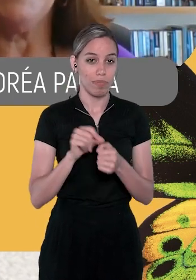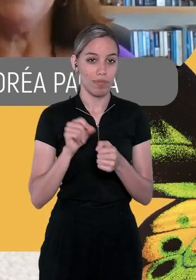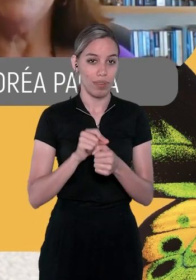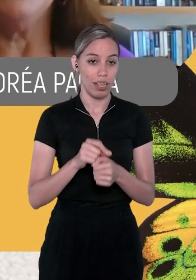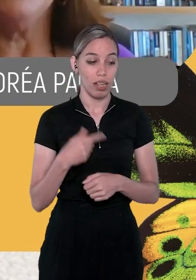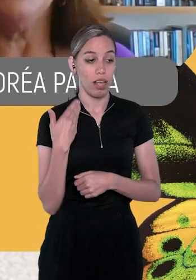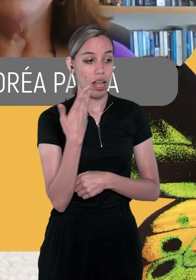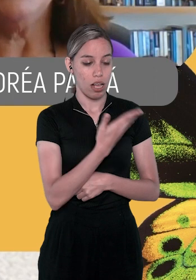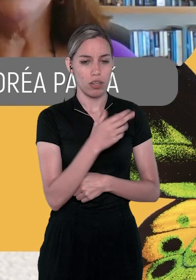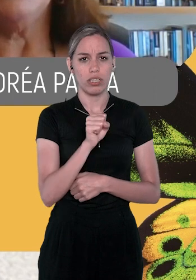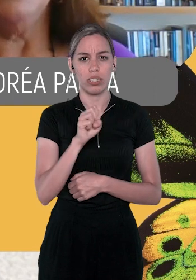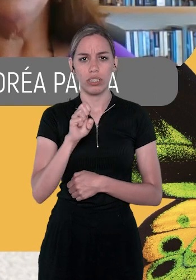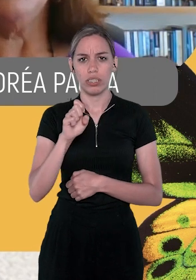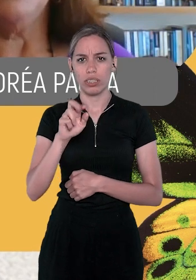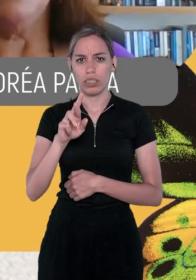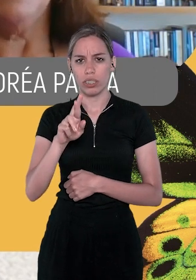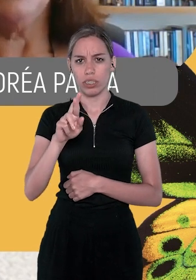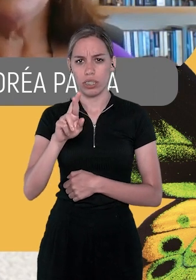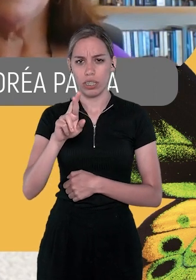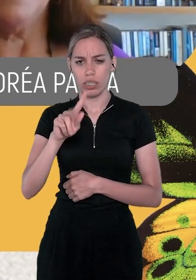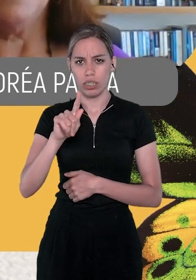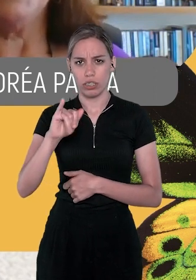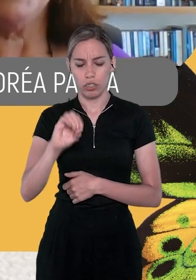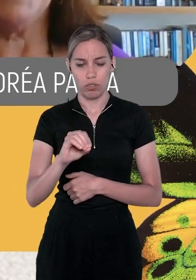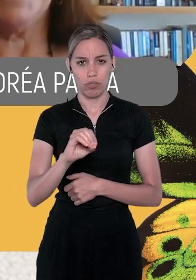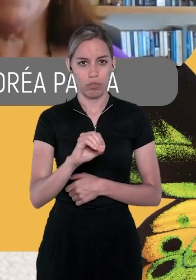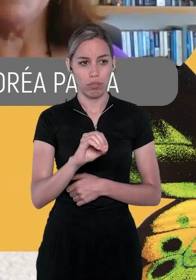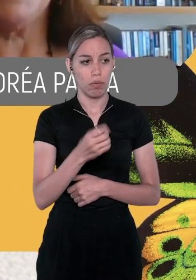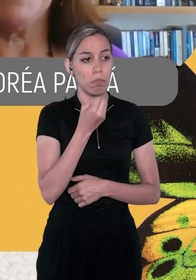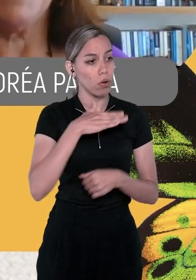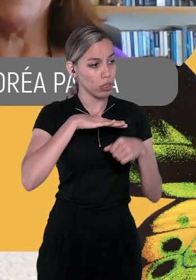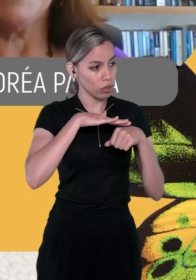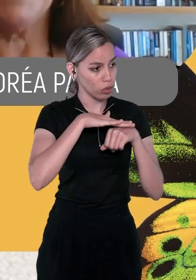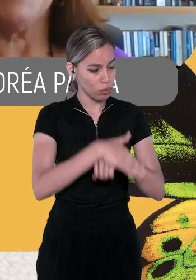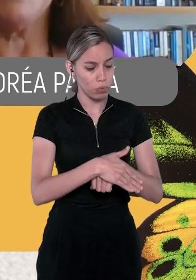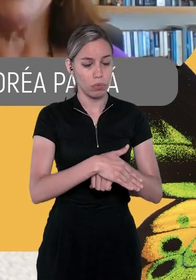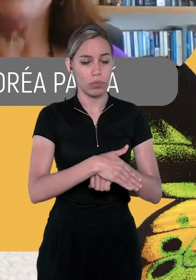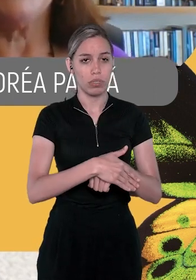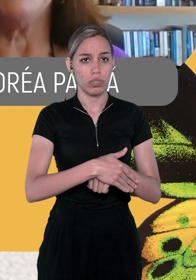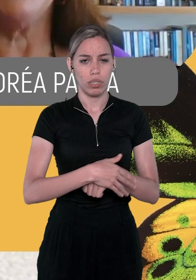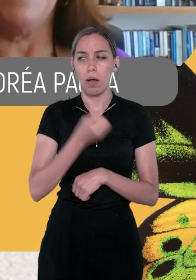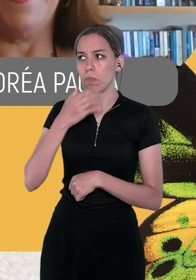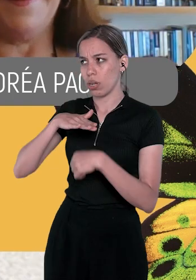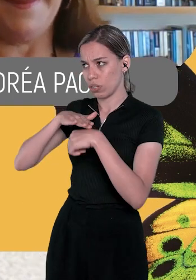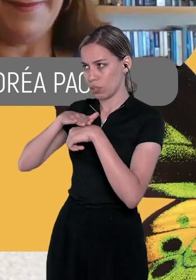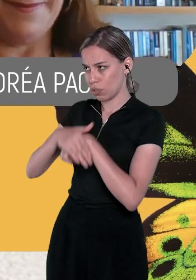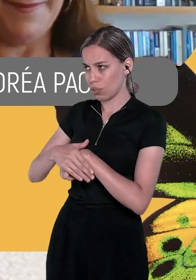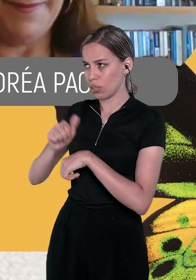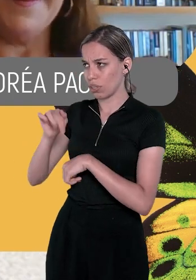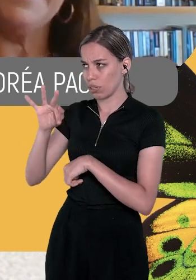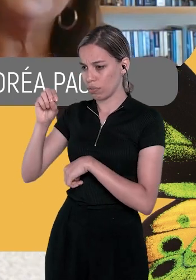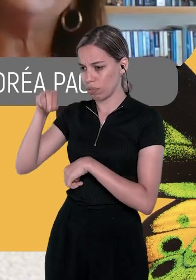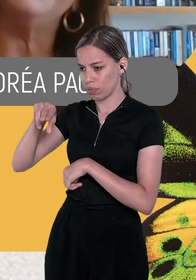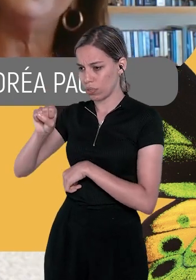passo a palavra agora para o Sérgio, não sem antes cumprimentá-lo. Muito boa noite, Sérgio. Boa noite, Afonso. Boa noite,